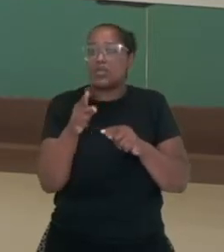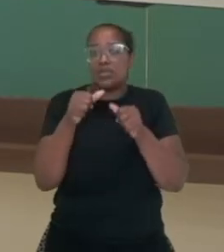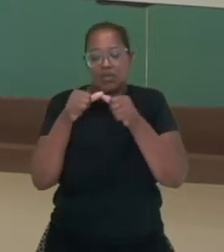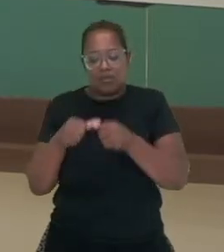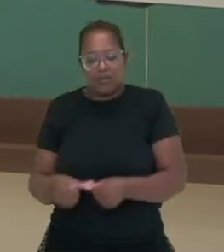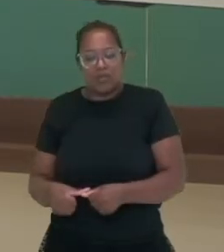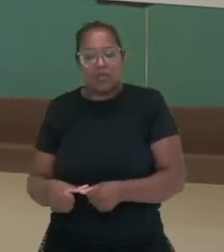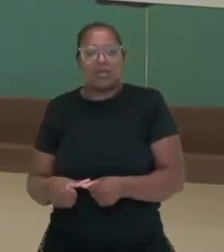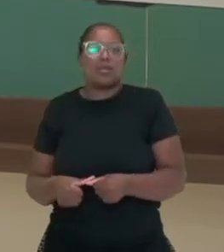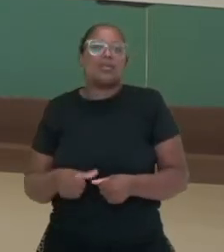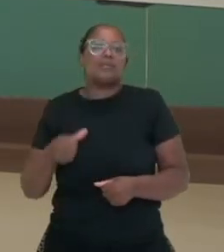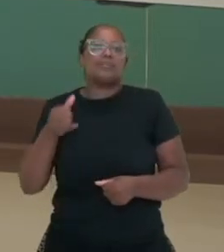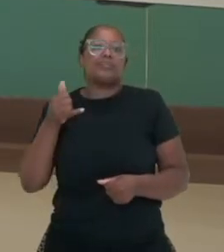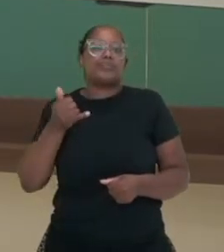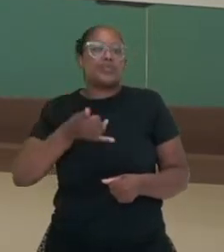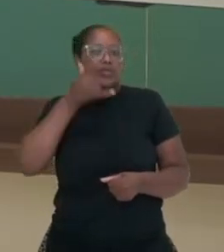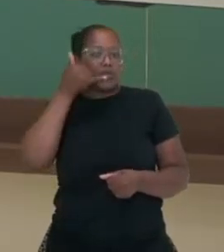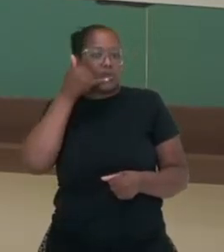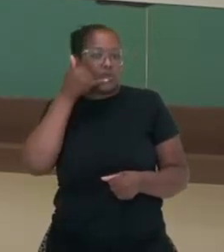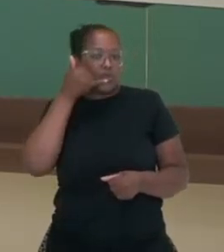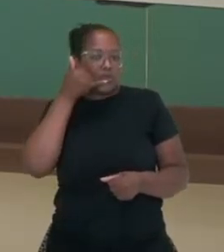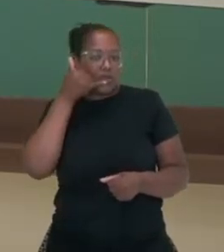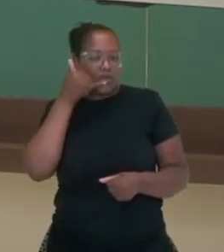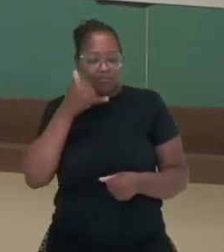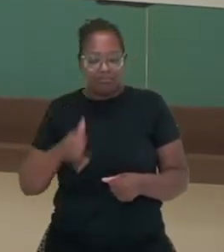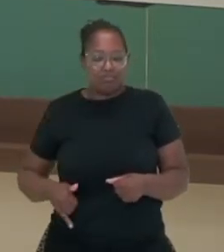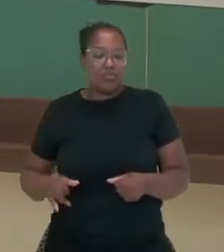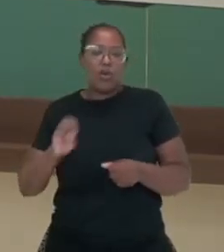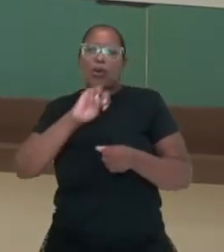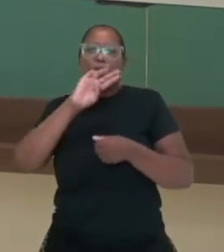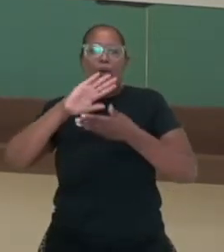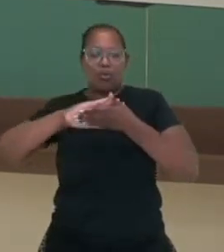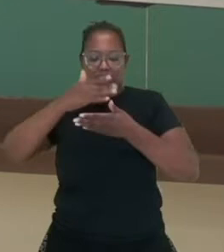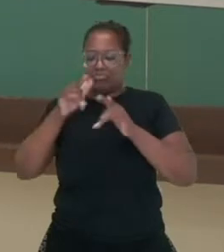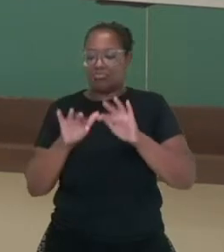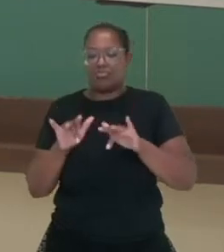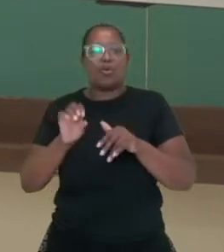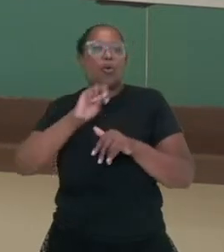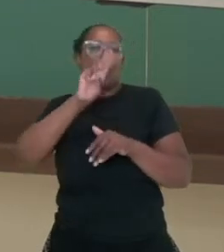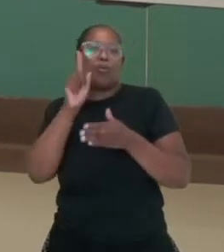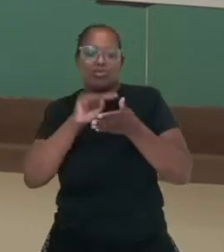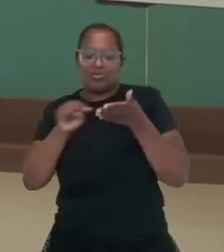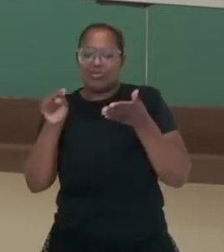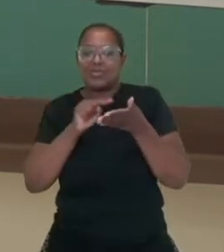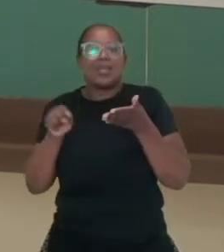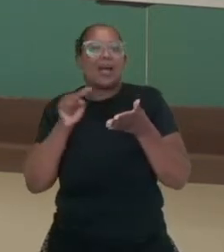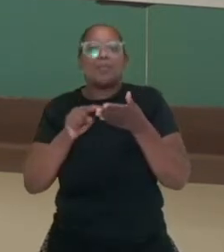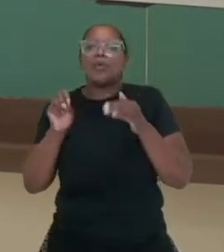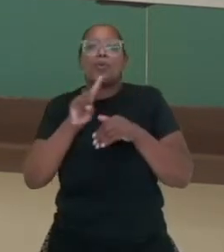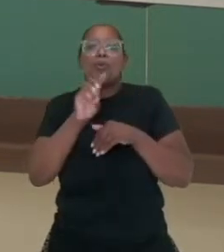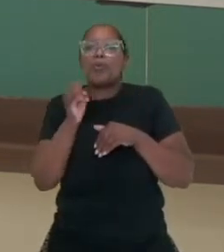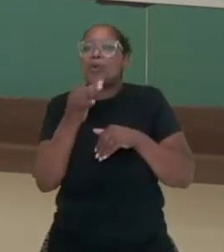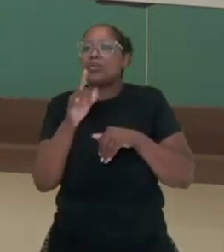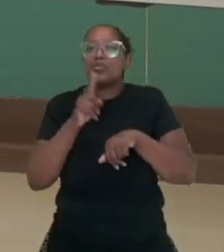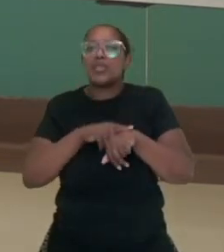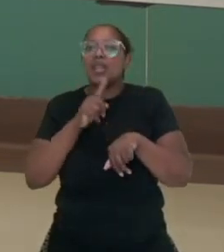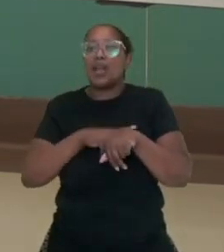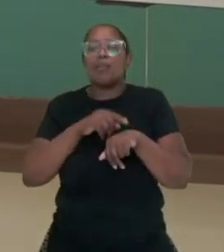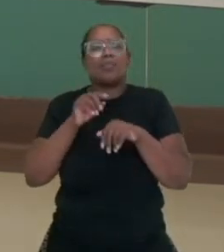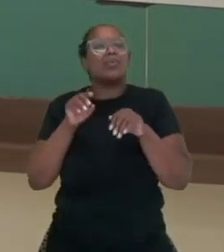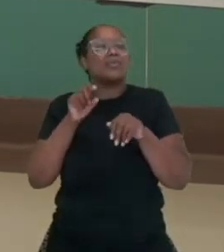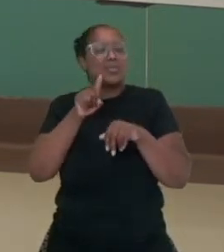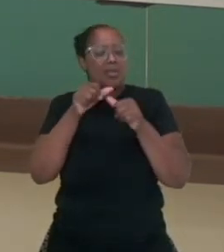passa no seu telefone móvel, no seu smartphone, e quantas horas do seu